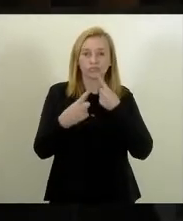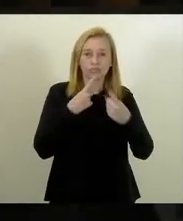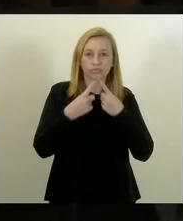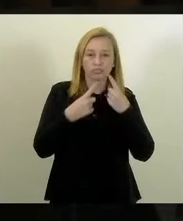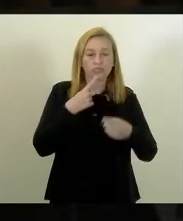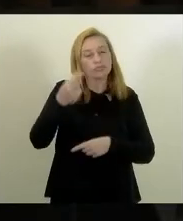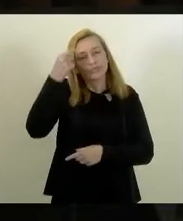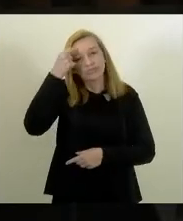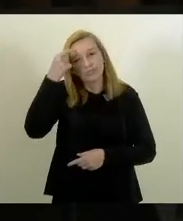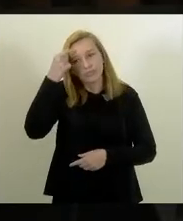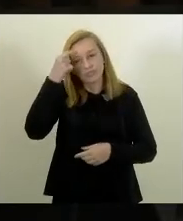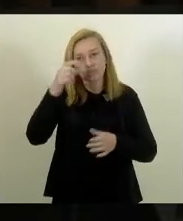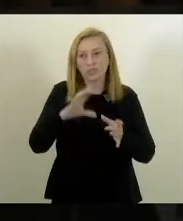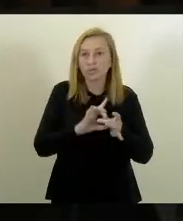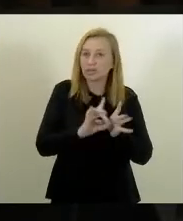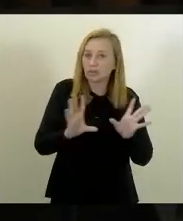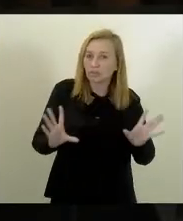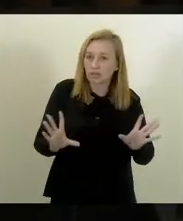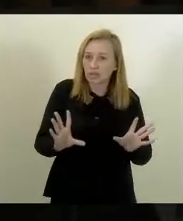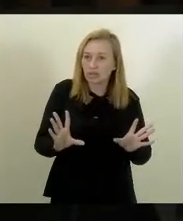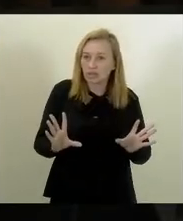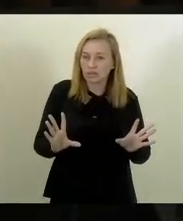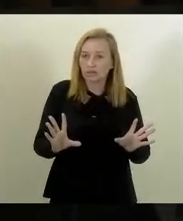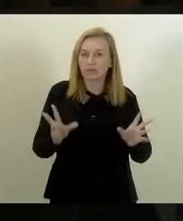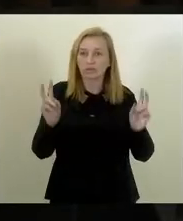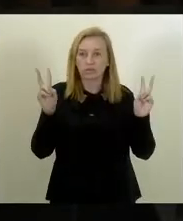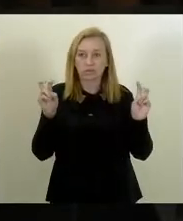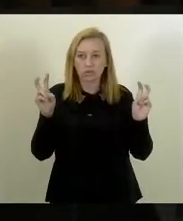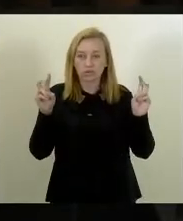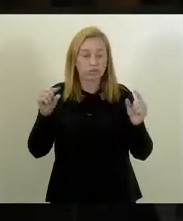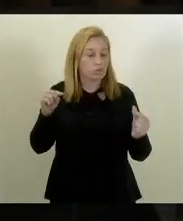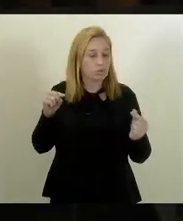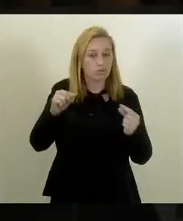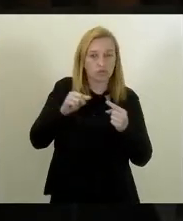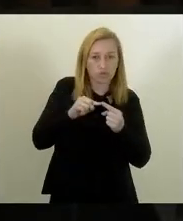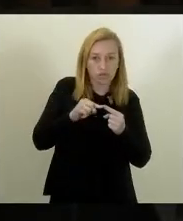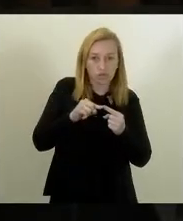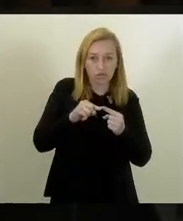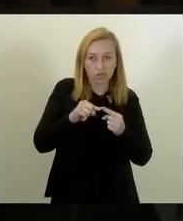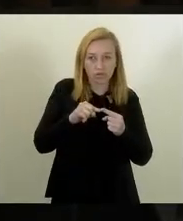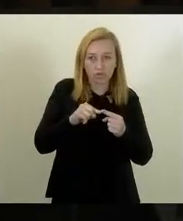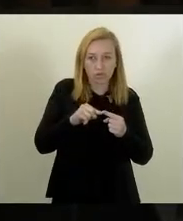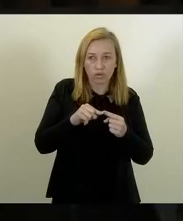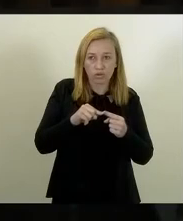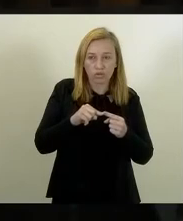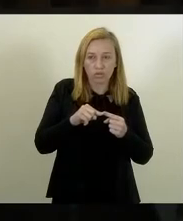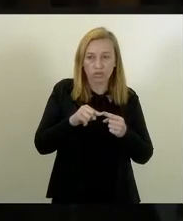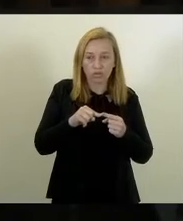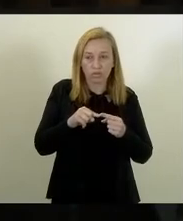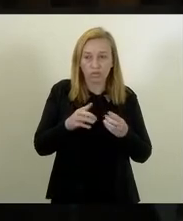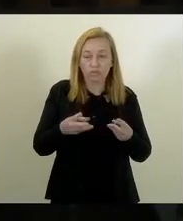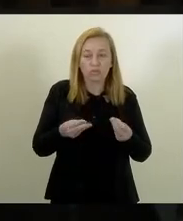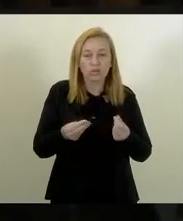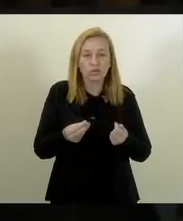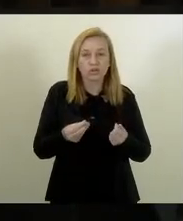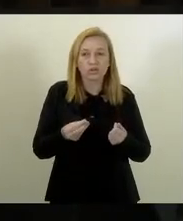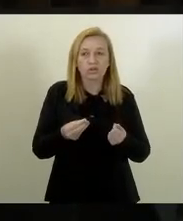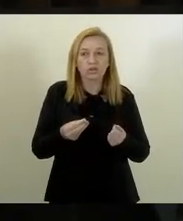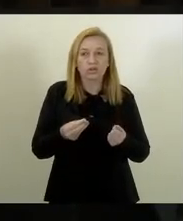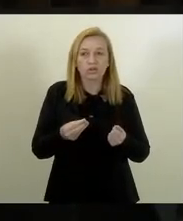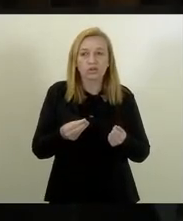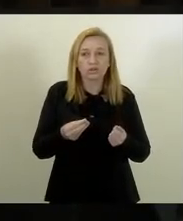a deliberação sobre questão objetiva, cuja apreciação